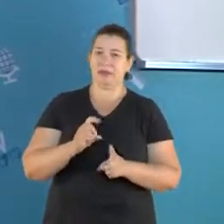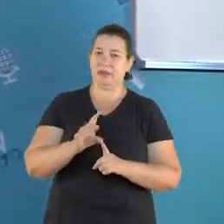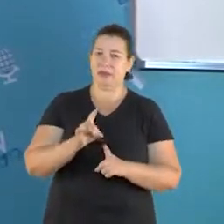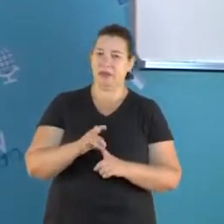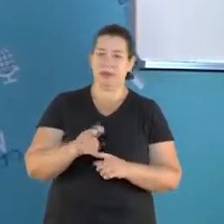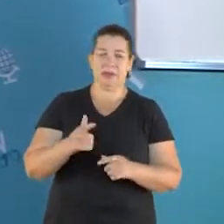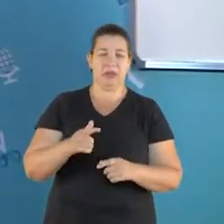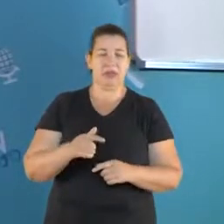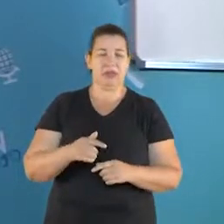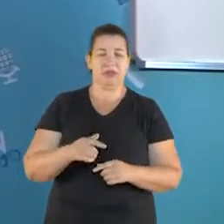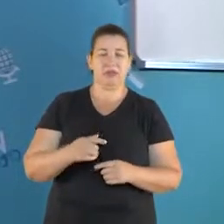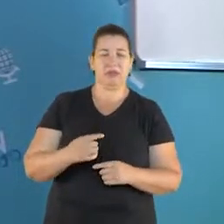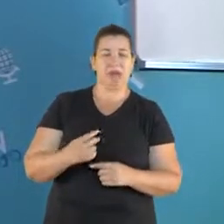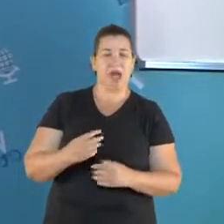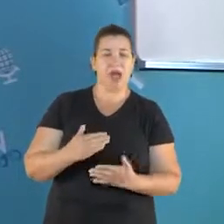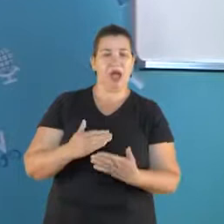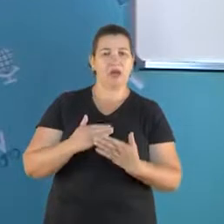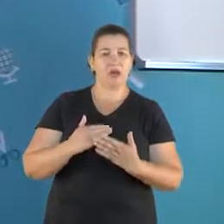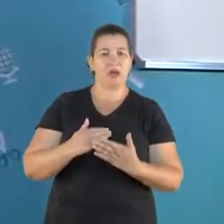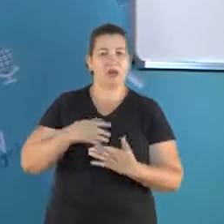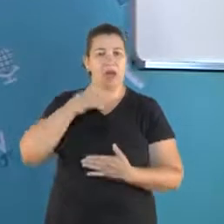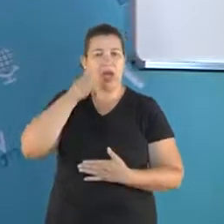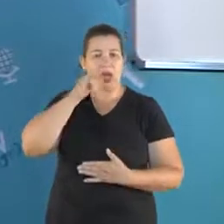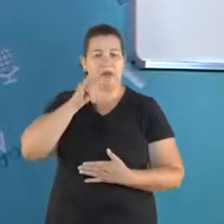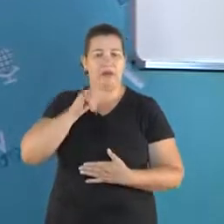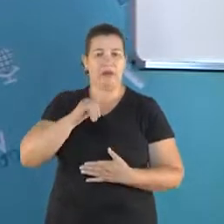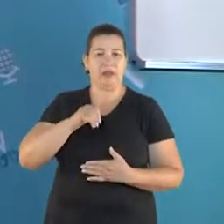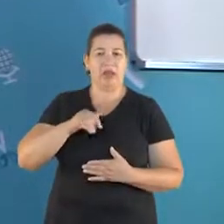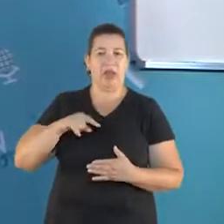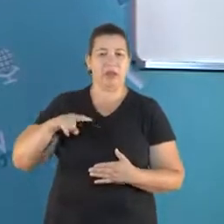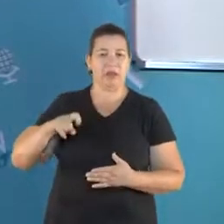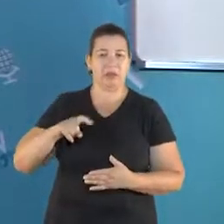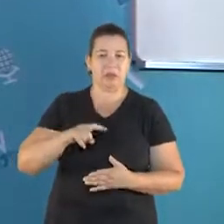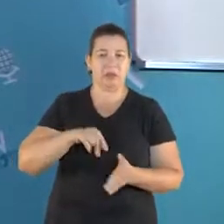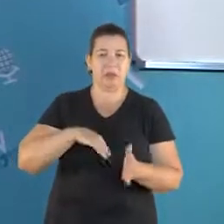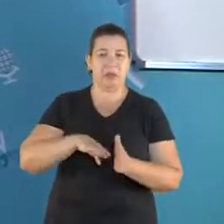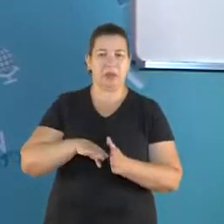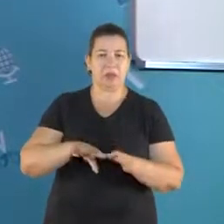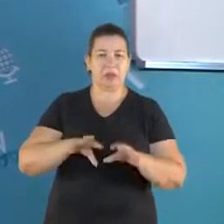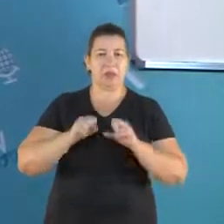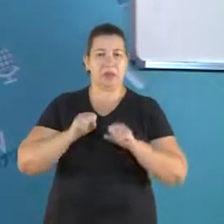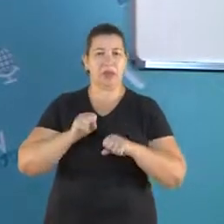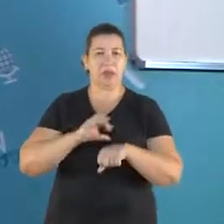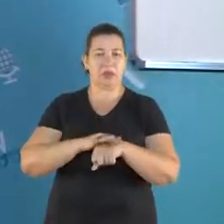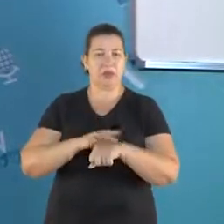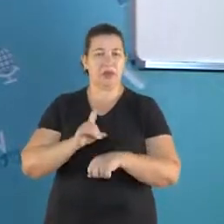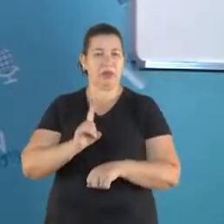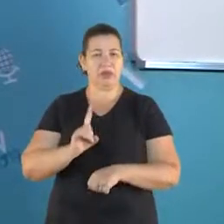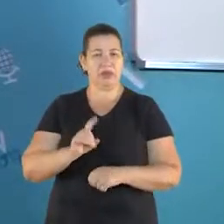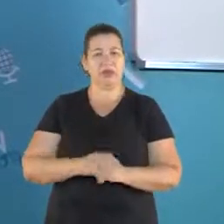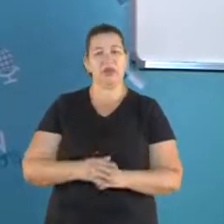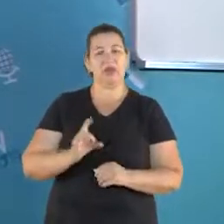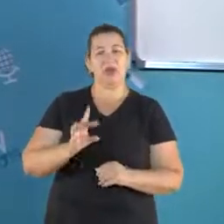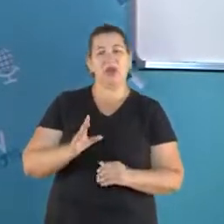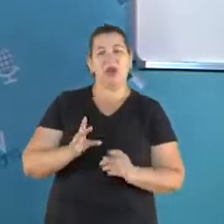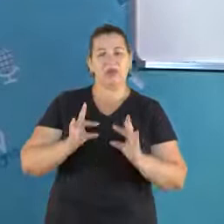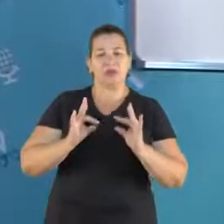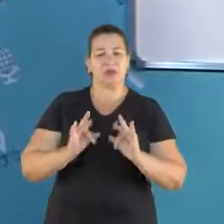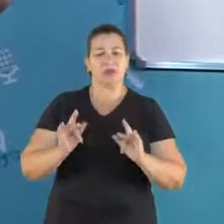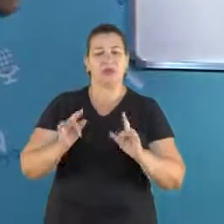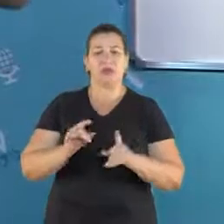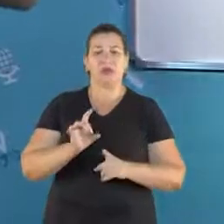essa porque ela não vai prevenir nenhum tipo de contaminação por um vírus ou uma bactéria, ela vai apenas eliminar os espermatozoides e evitar